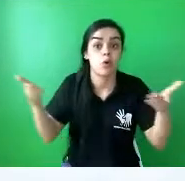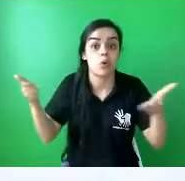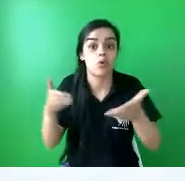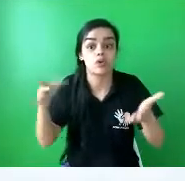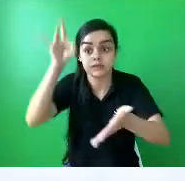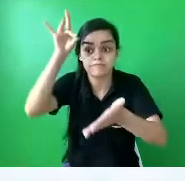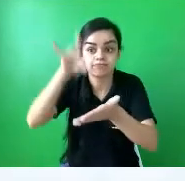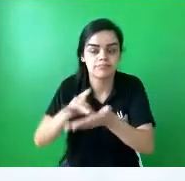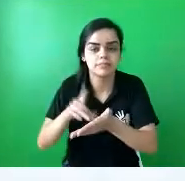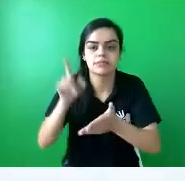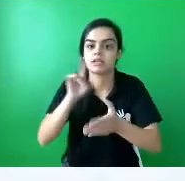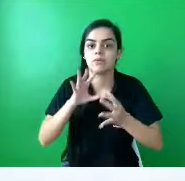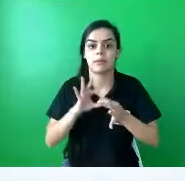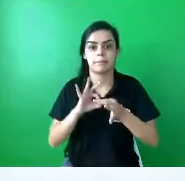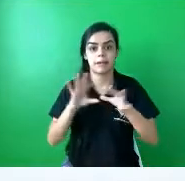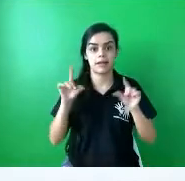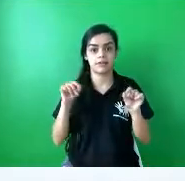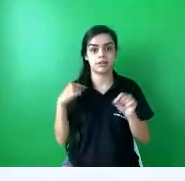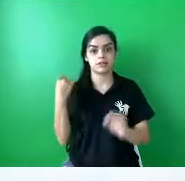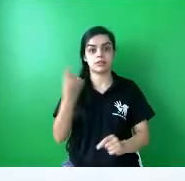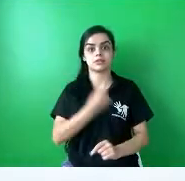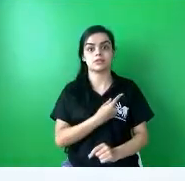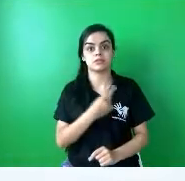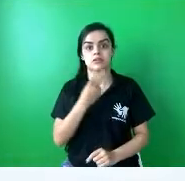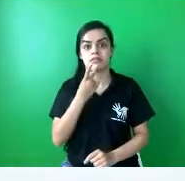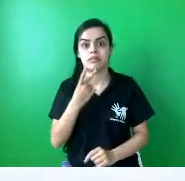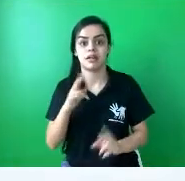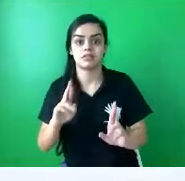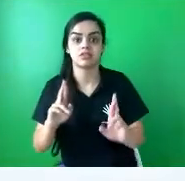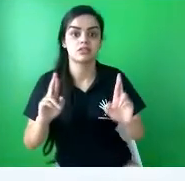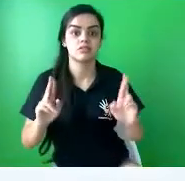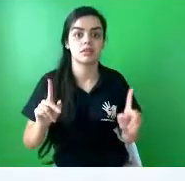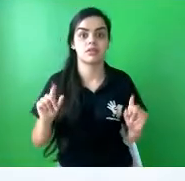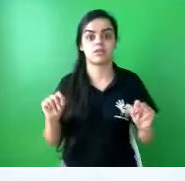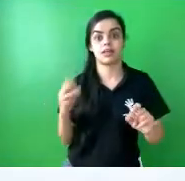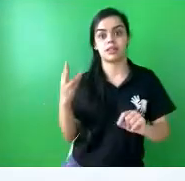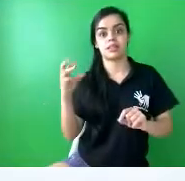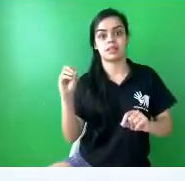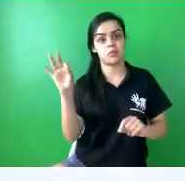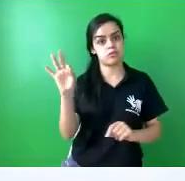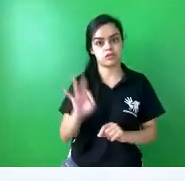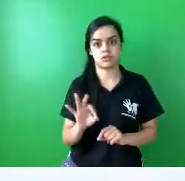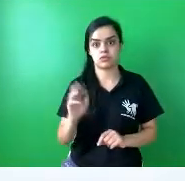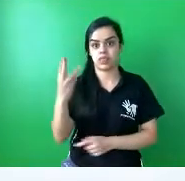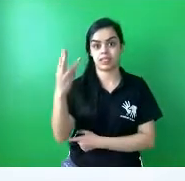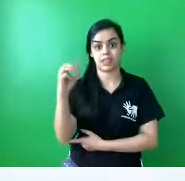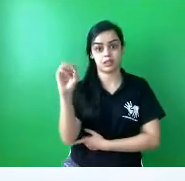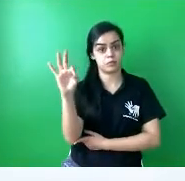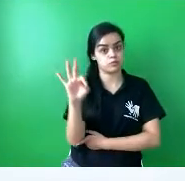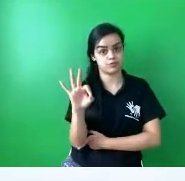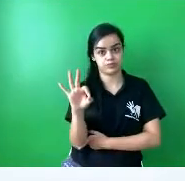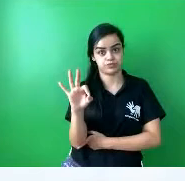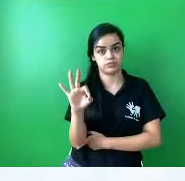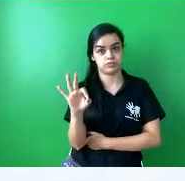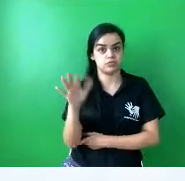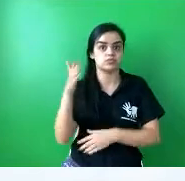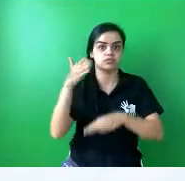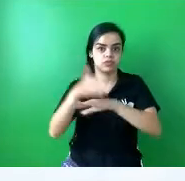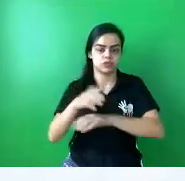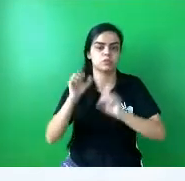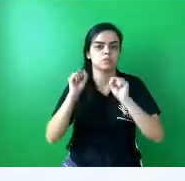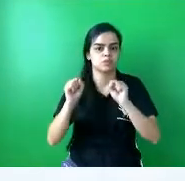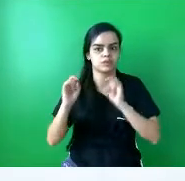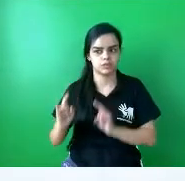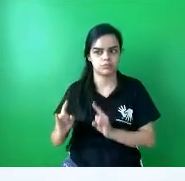o decreto não permite que a gente faça algo diferente de 30%. Então, são 30% das nossas instalações